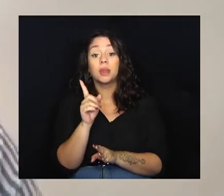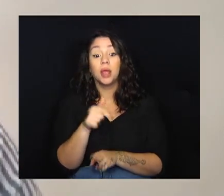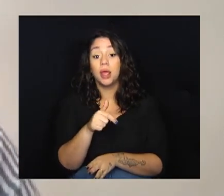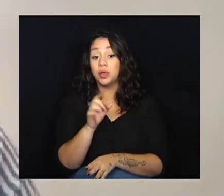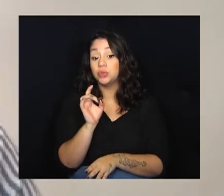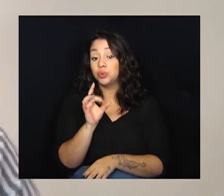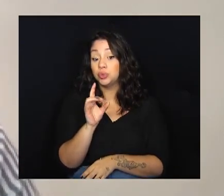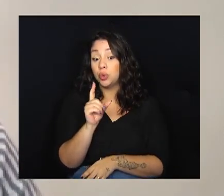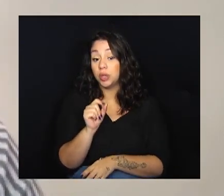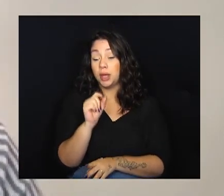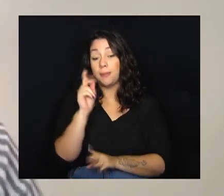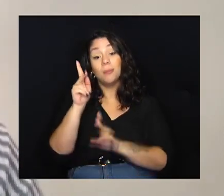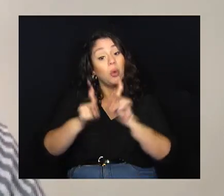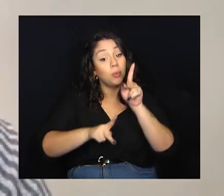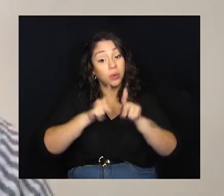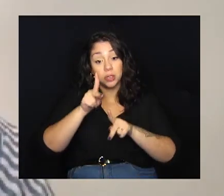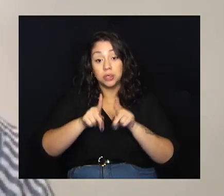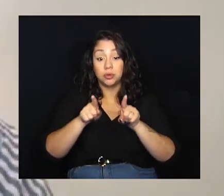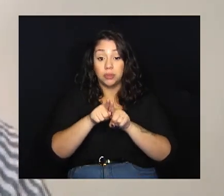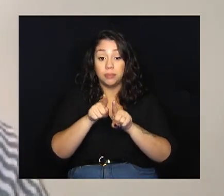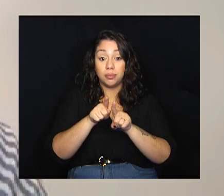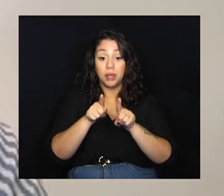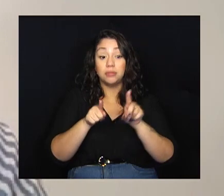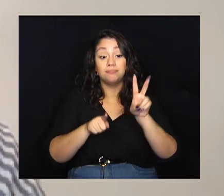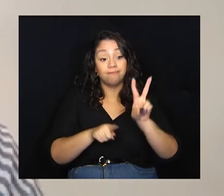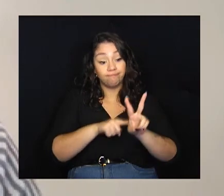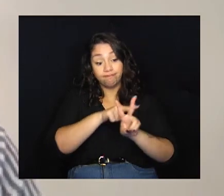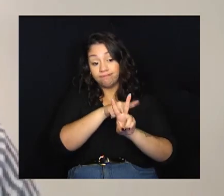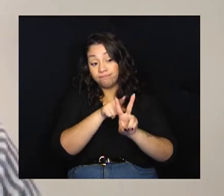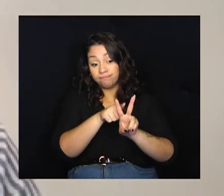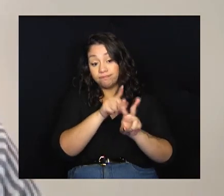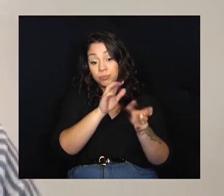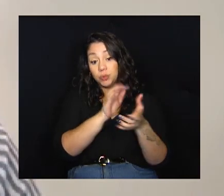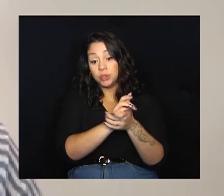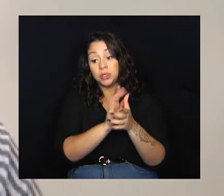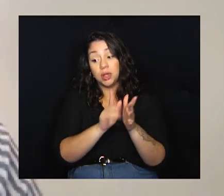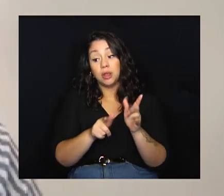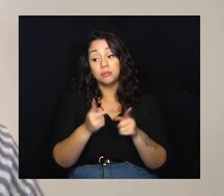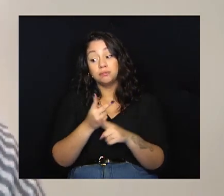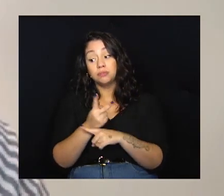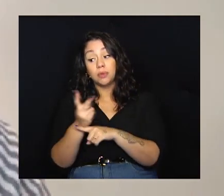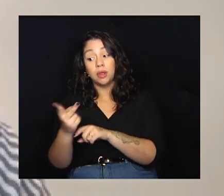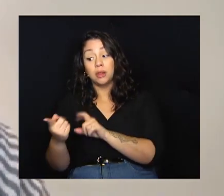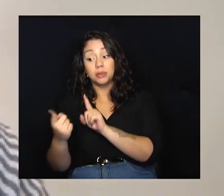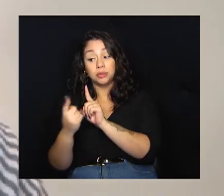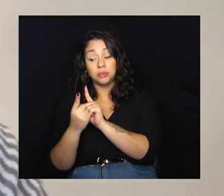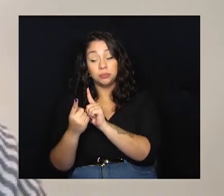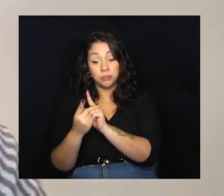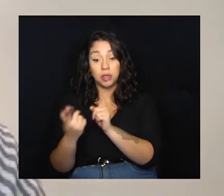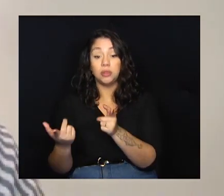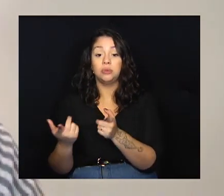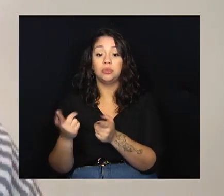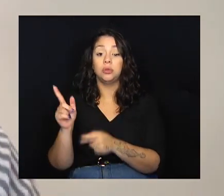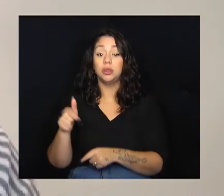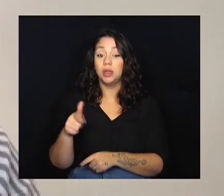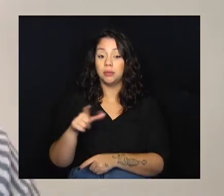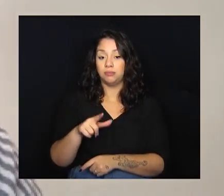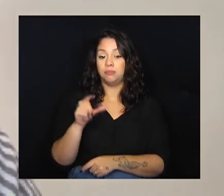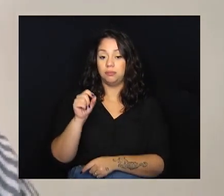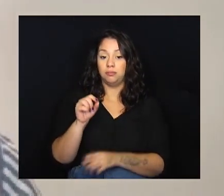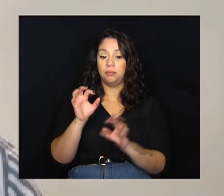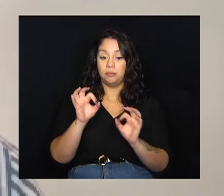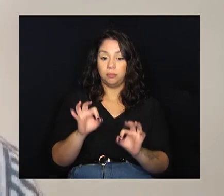da população e o casal em si procurar esse atendimento buscar por essas informações para tomar uma decisão